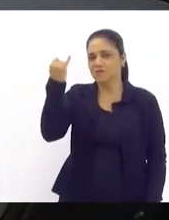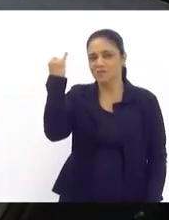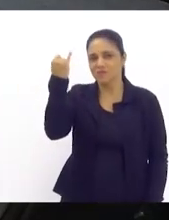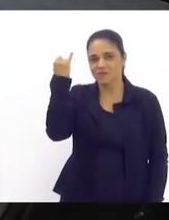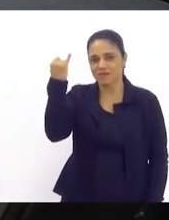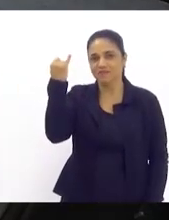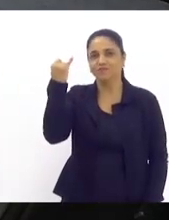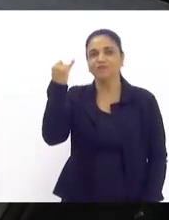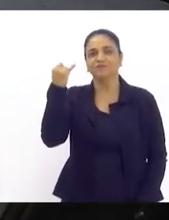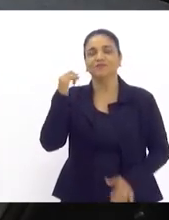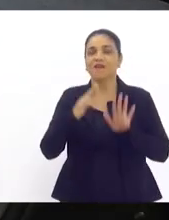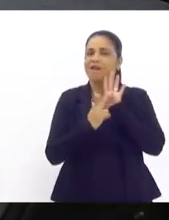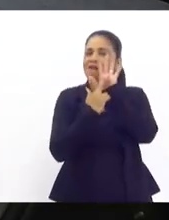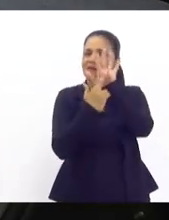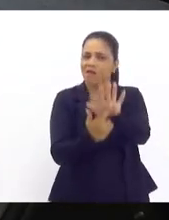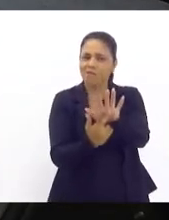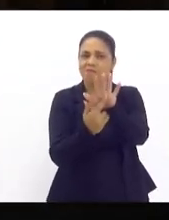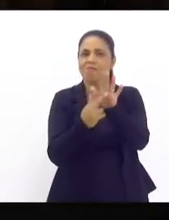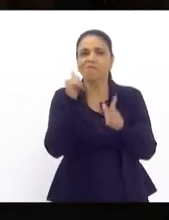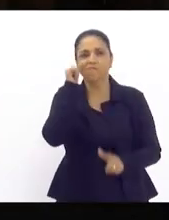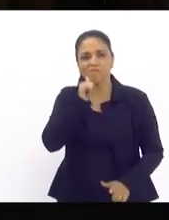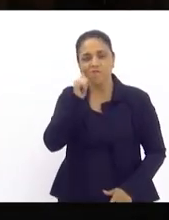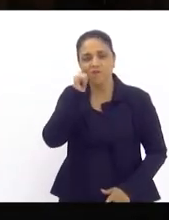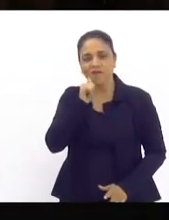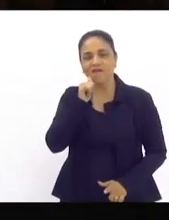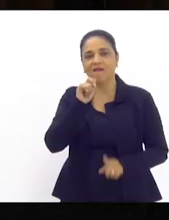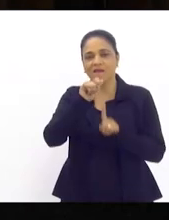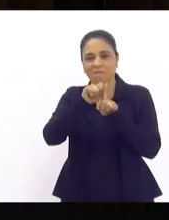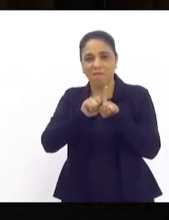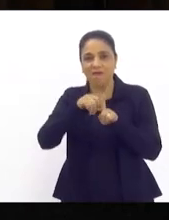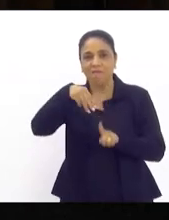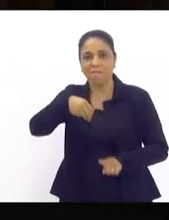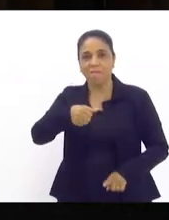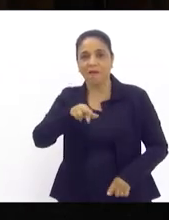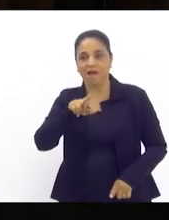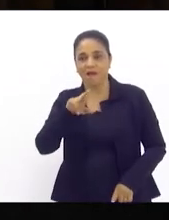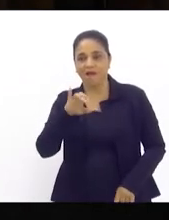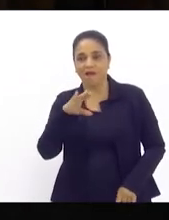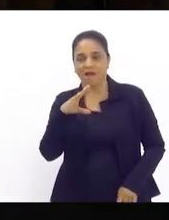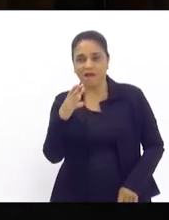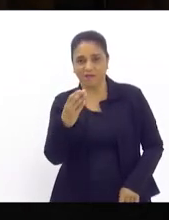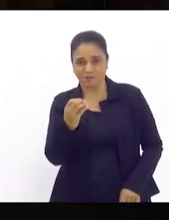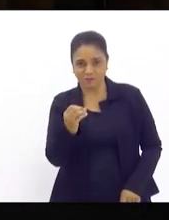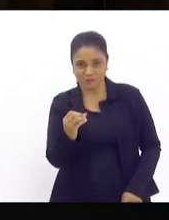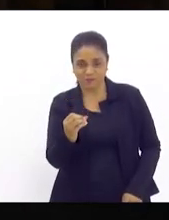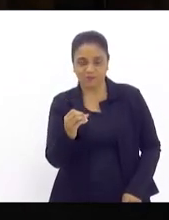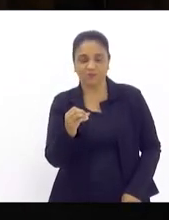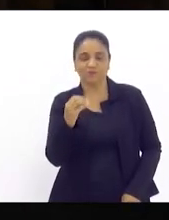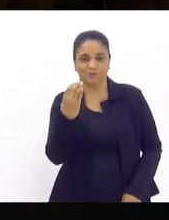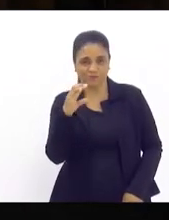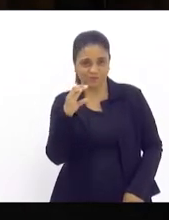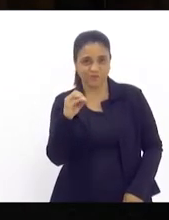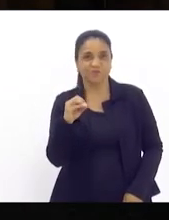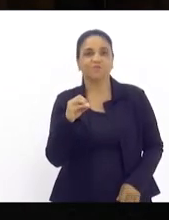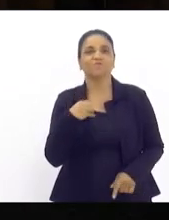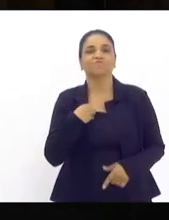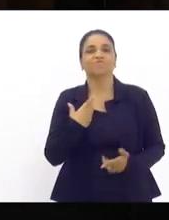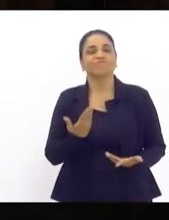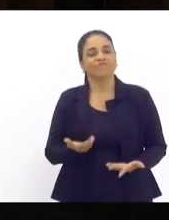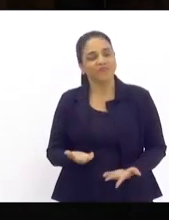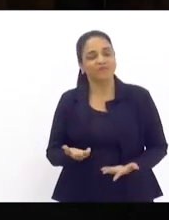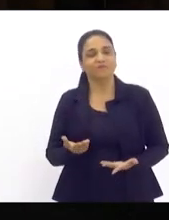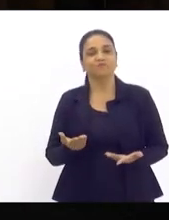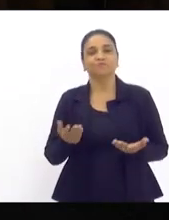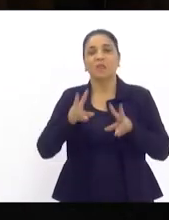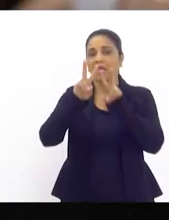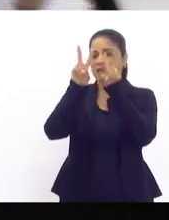a representação feminina no mês de março. Fica aqui minha saudação à Vossa Excelência. Os temas que me